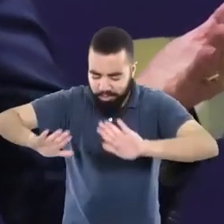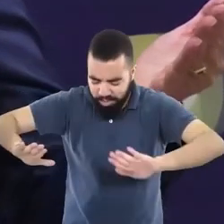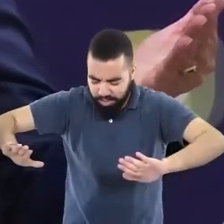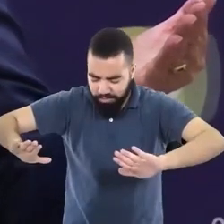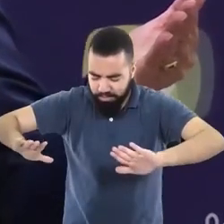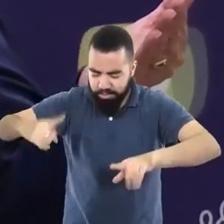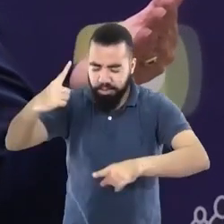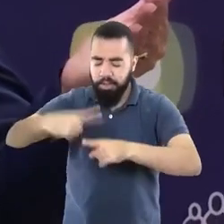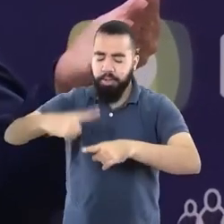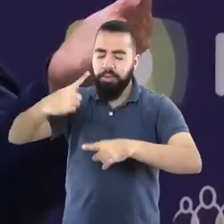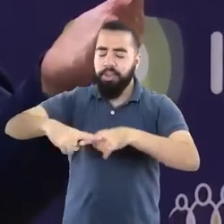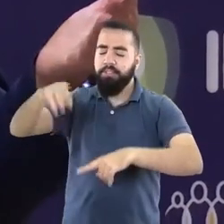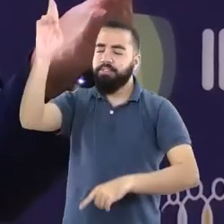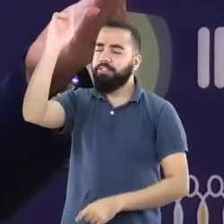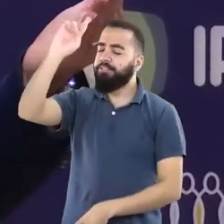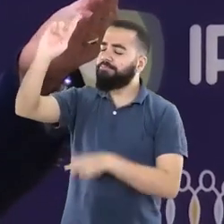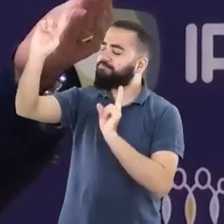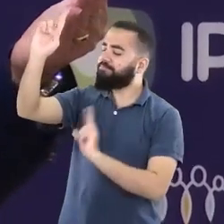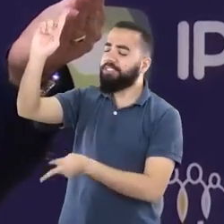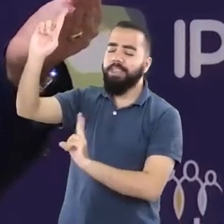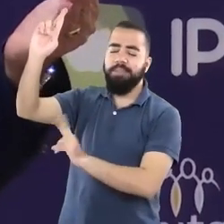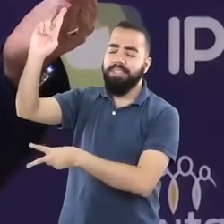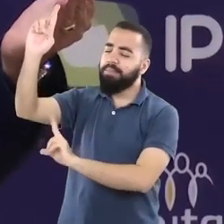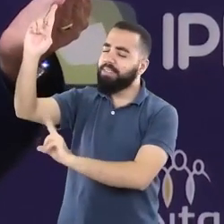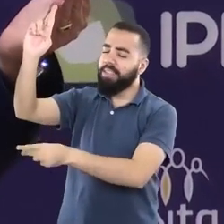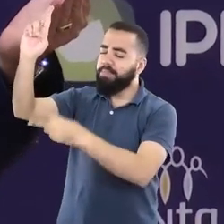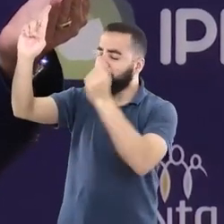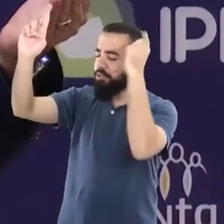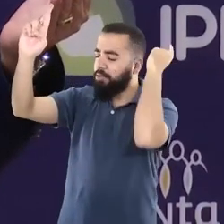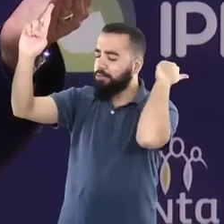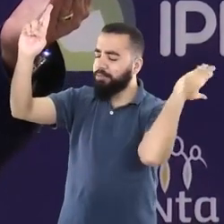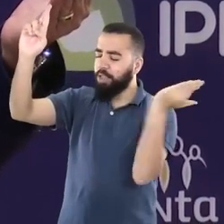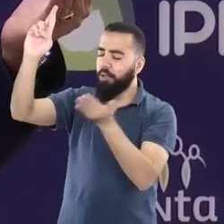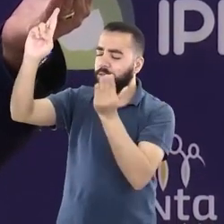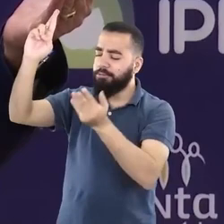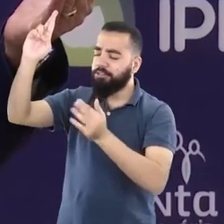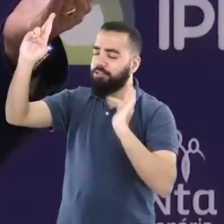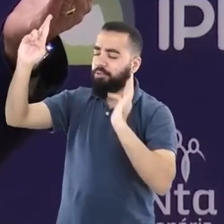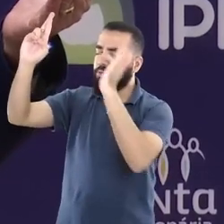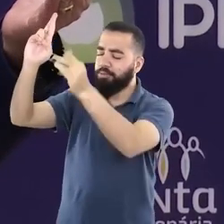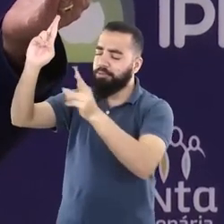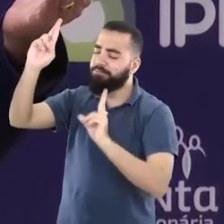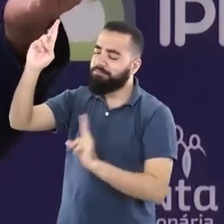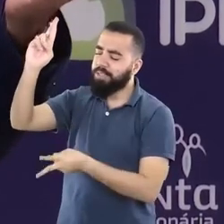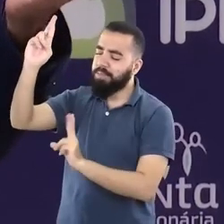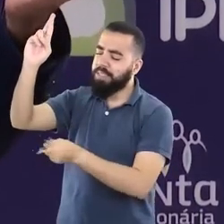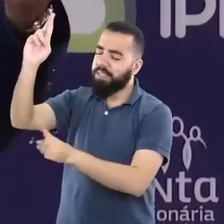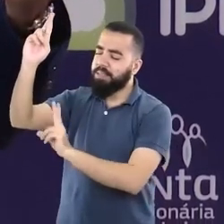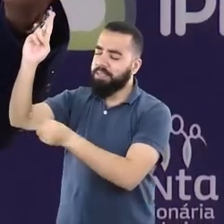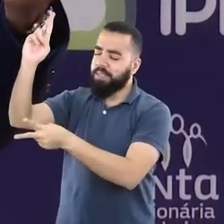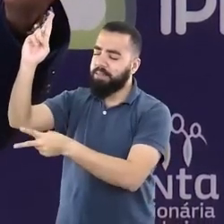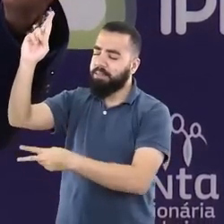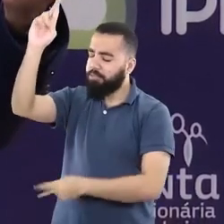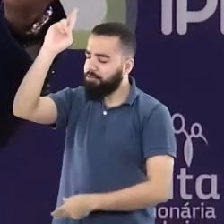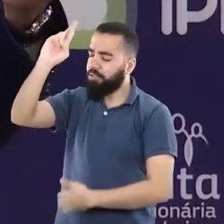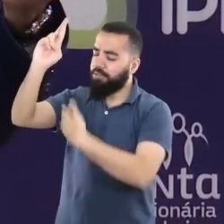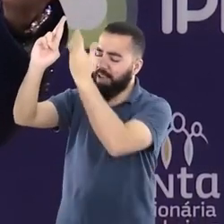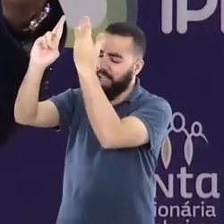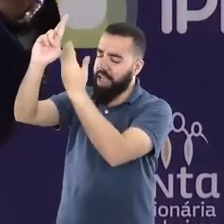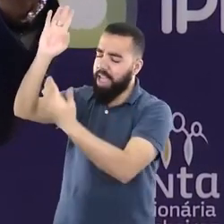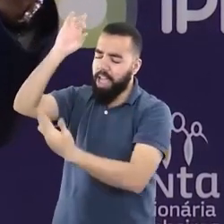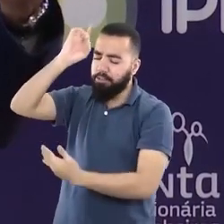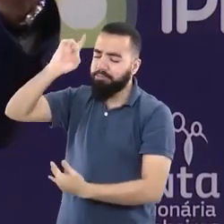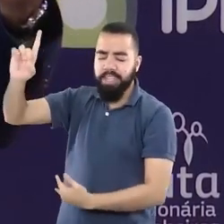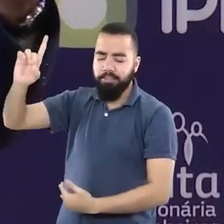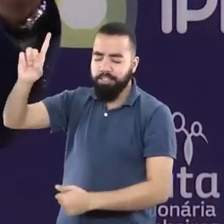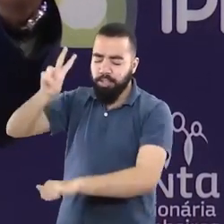porque tu és o mesmo, ontem, hoje, para sempre serás o mesmo. Tu és o Deus de Jó, tu